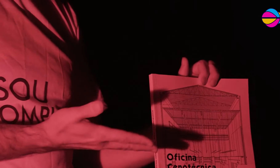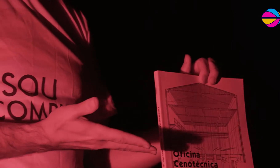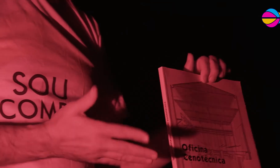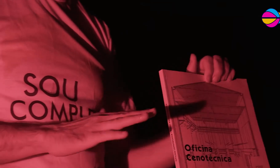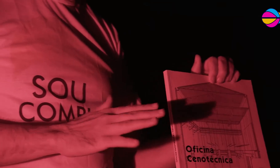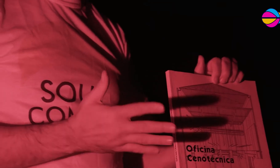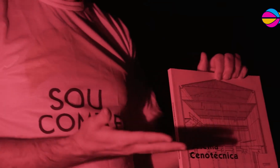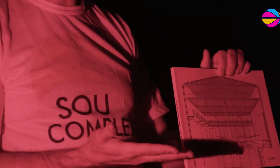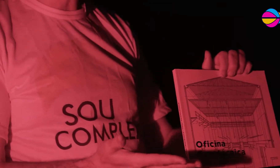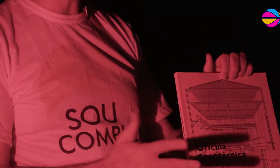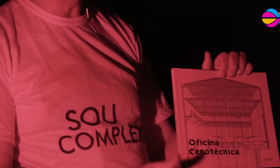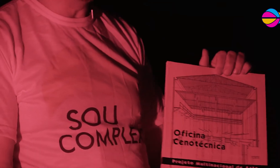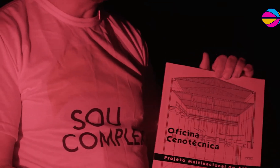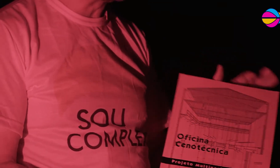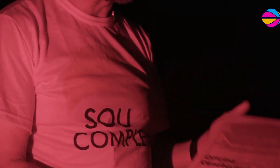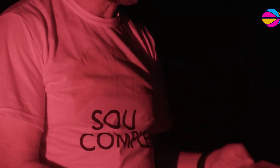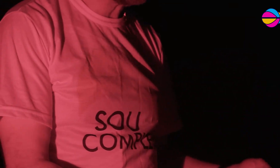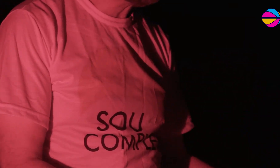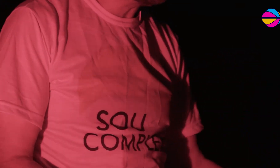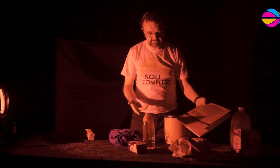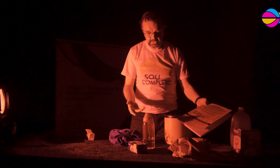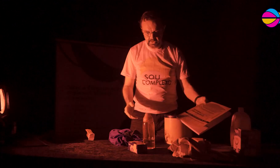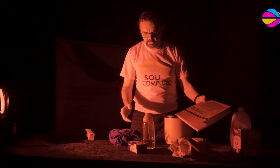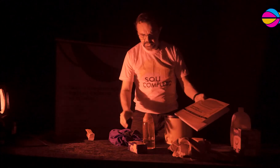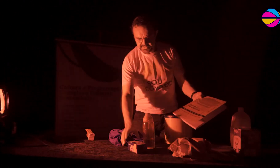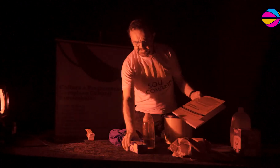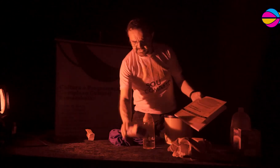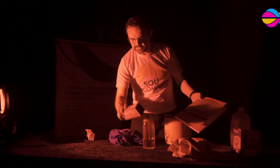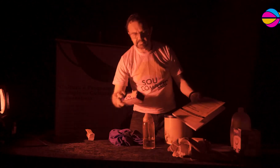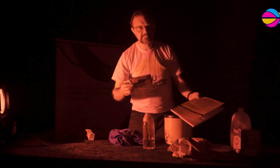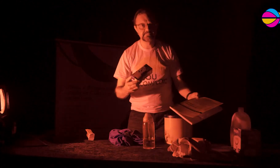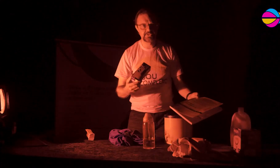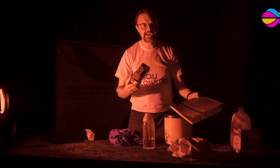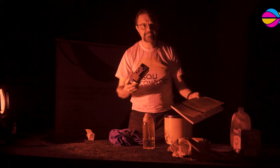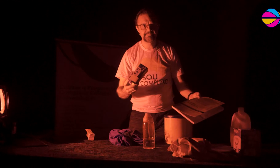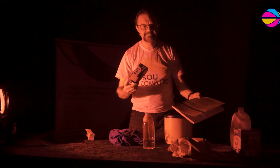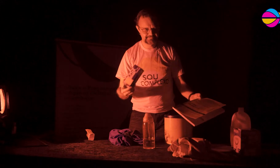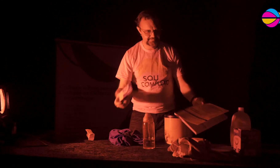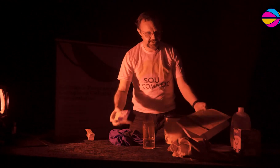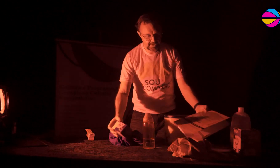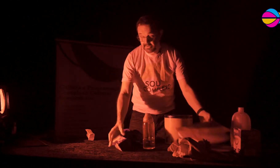É uma cor indefinida. Muito esquisito, não é?